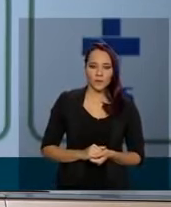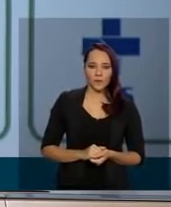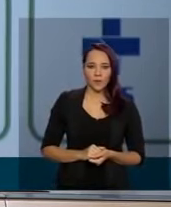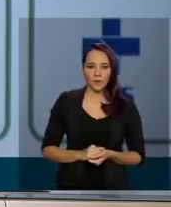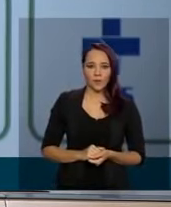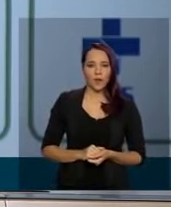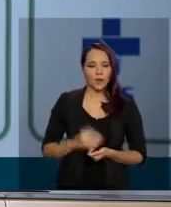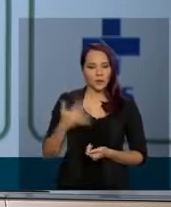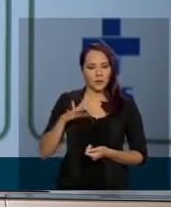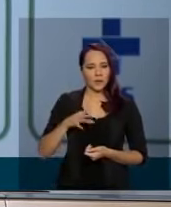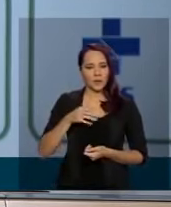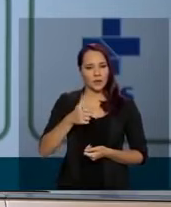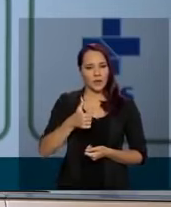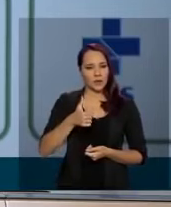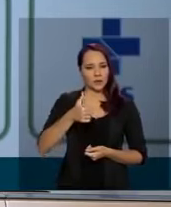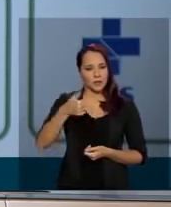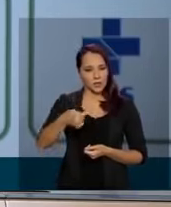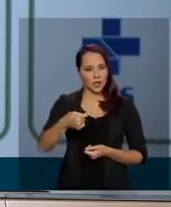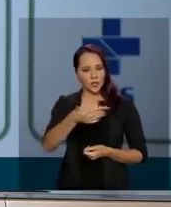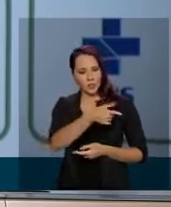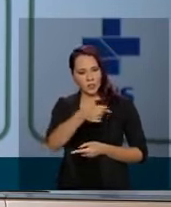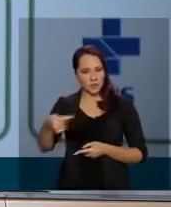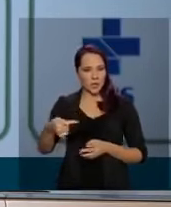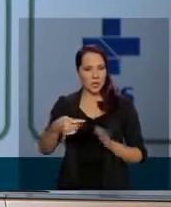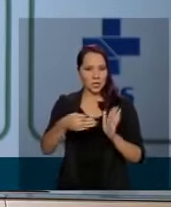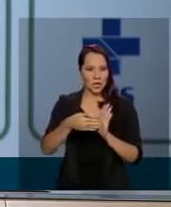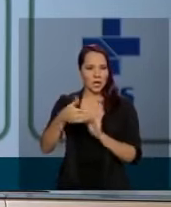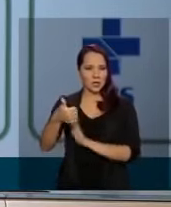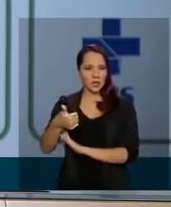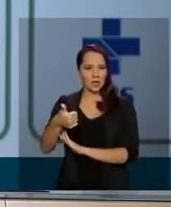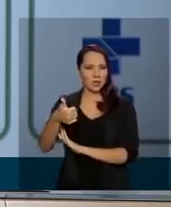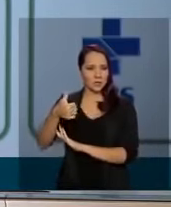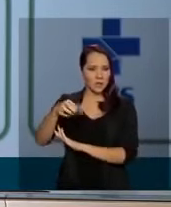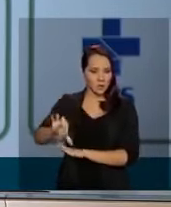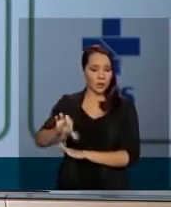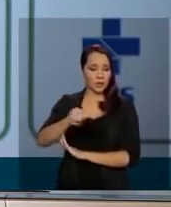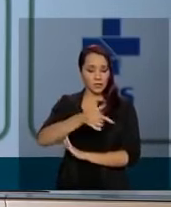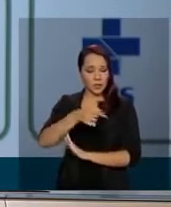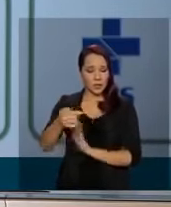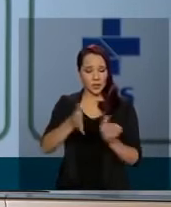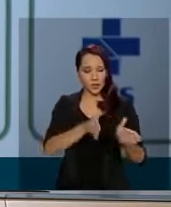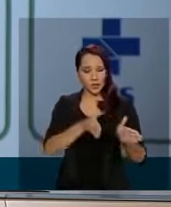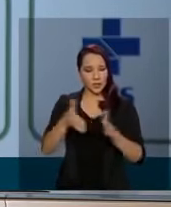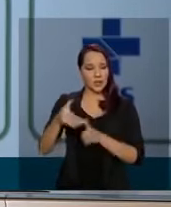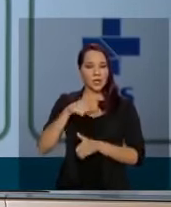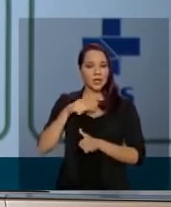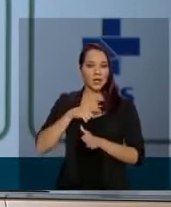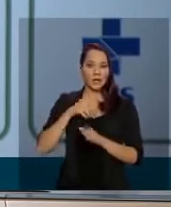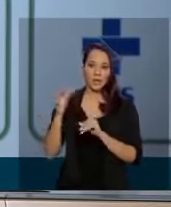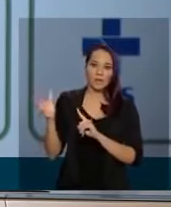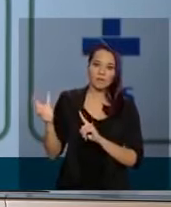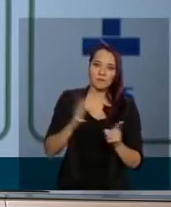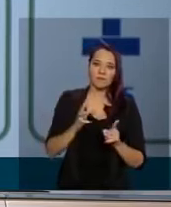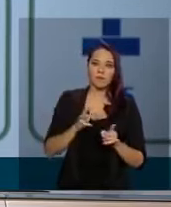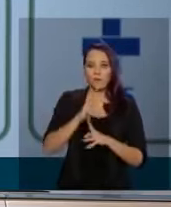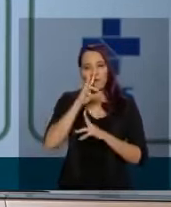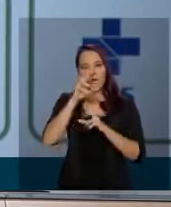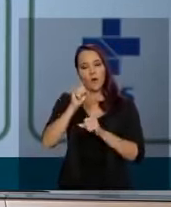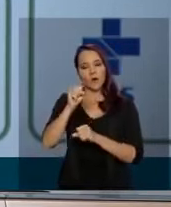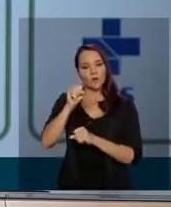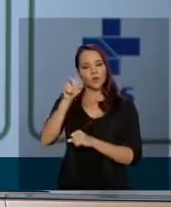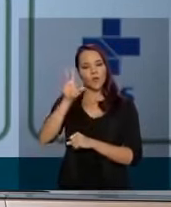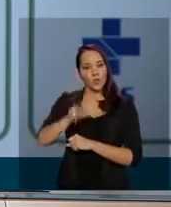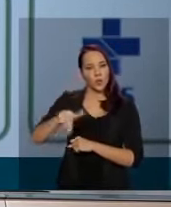Por volta da 17ª, 18ª, 19ª semana, nós tínhamos um impacto extremamente forte na região